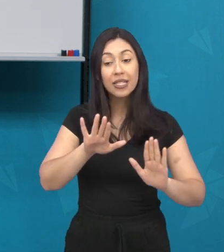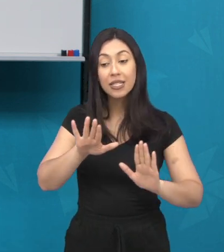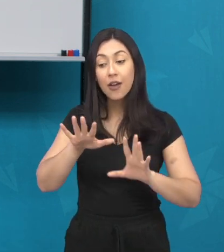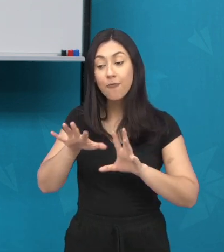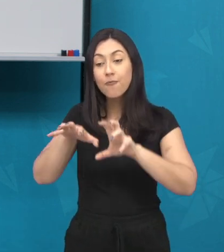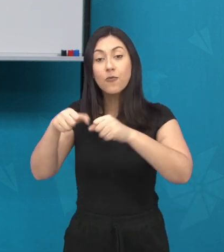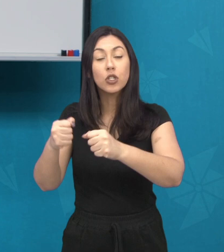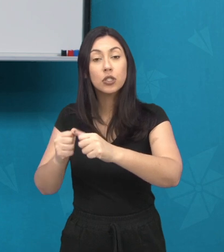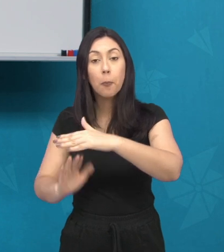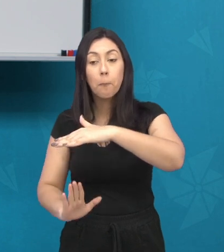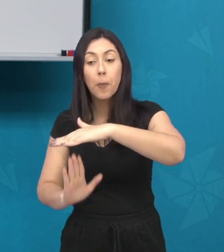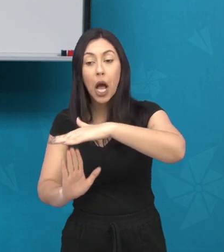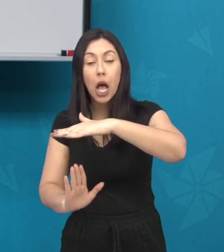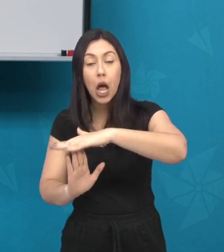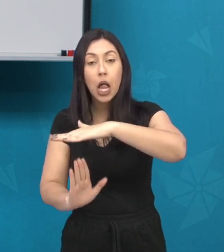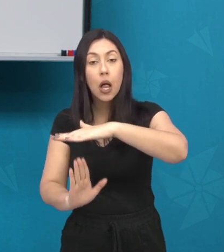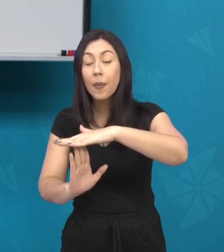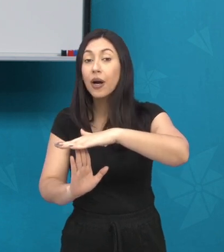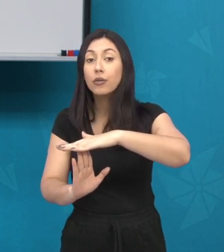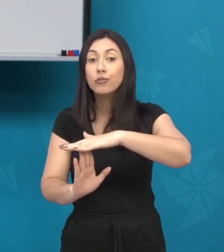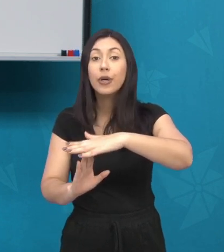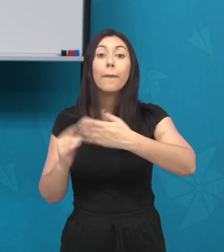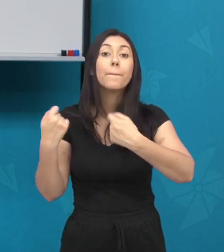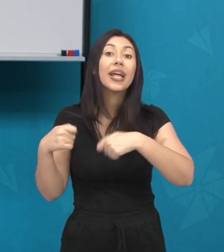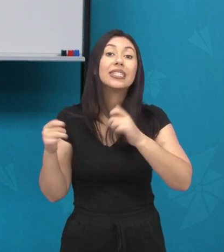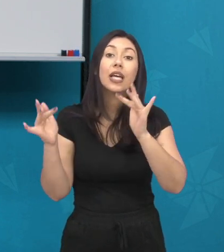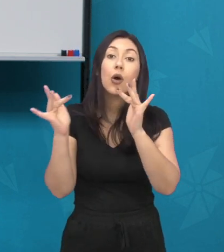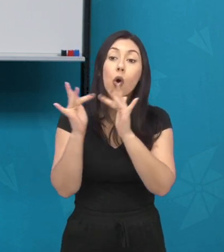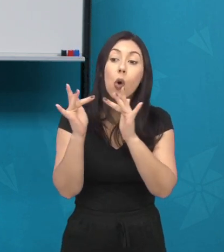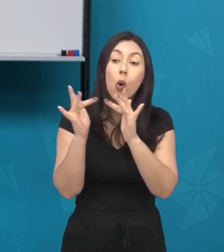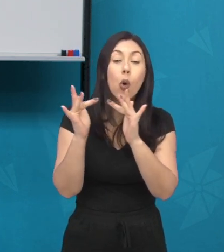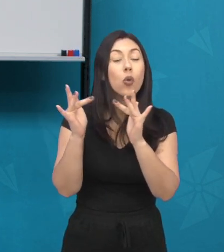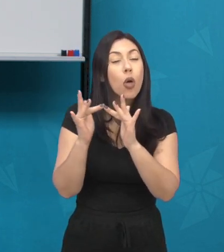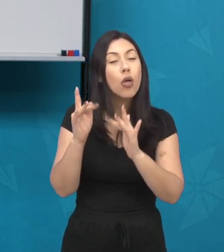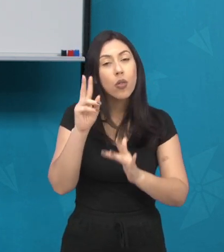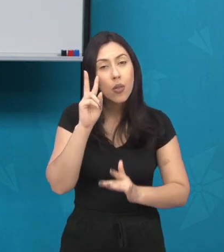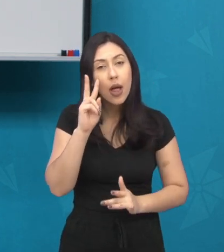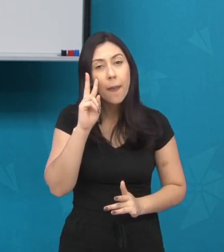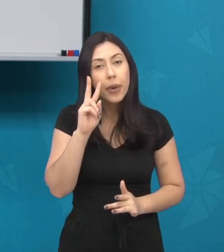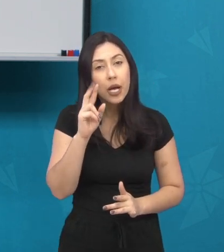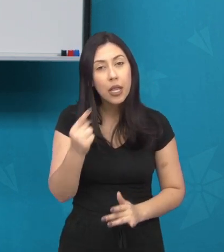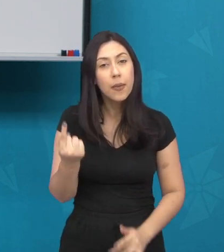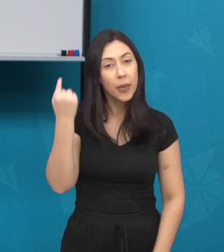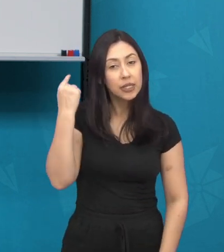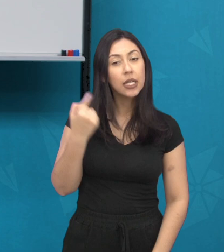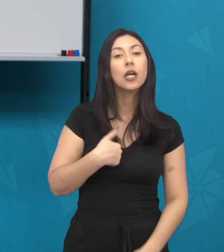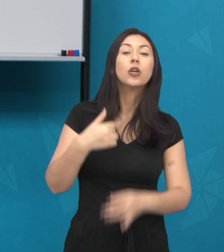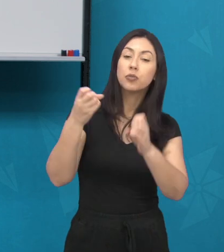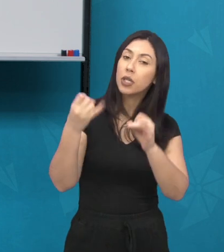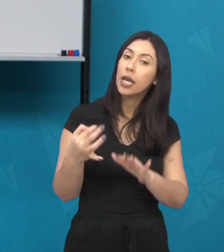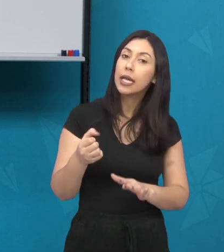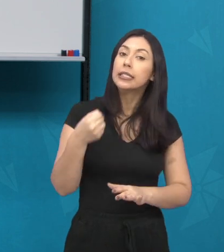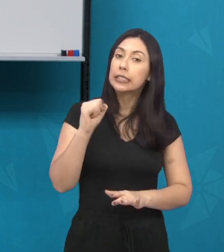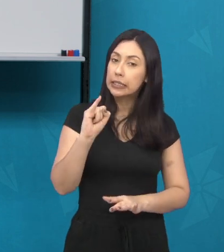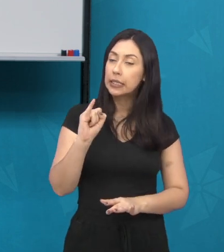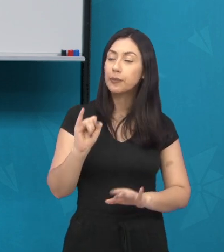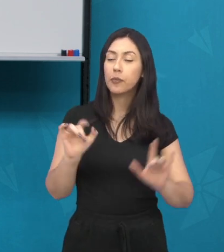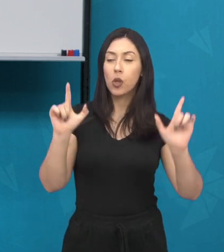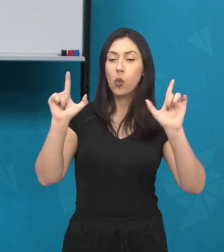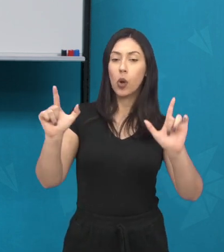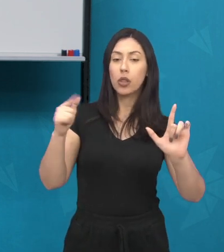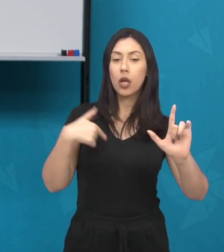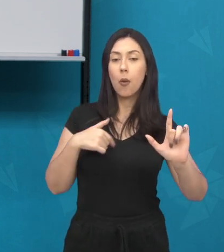a força normal é uma força de contato lembra que eu expliquei para vocês na aula passada se eu empurro esse